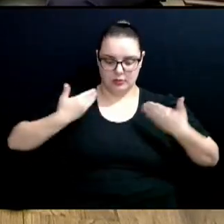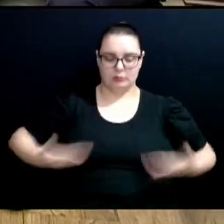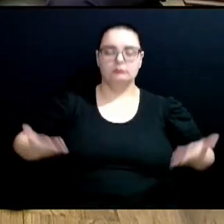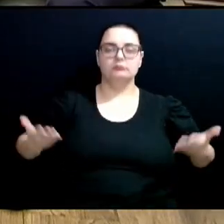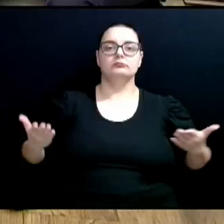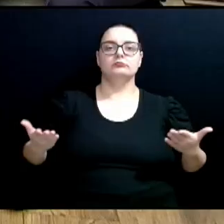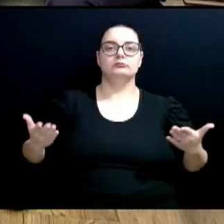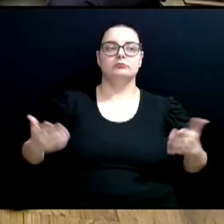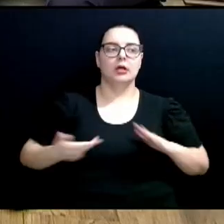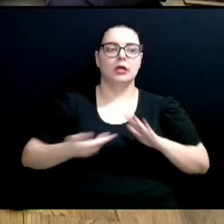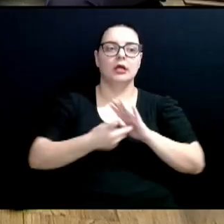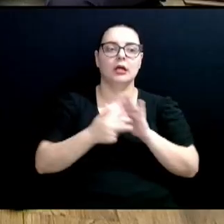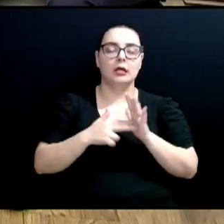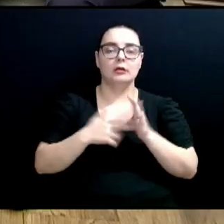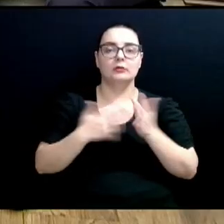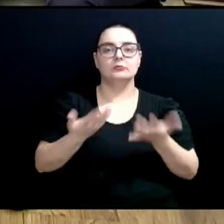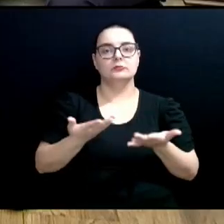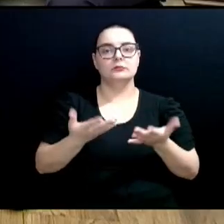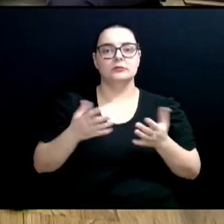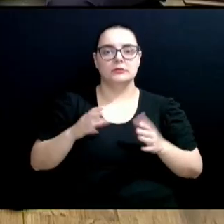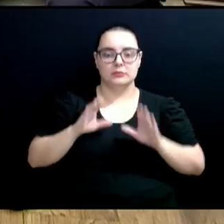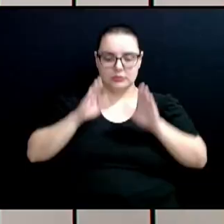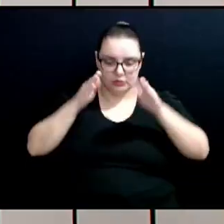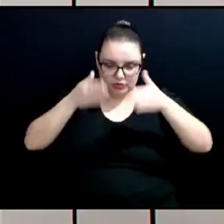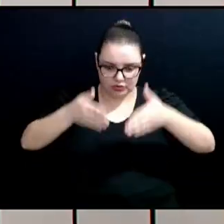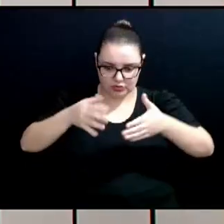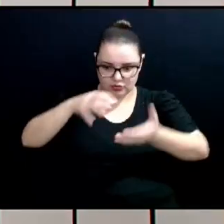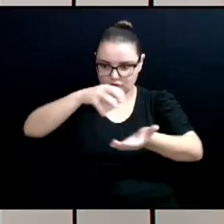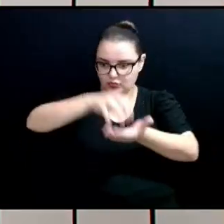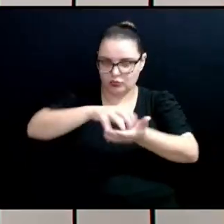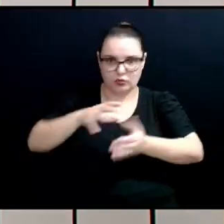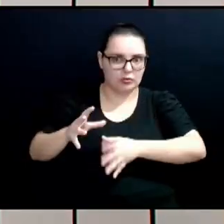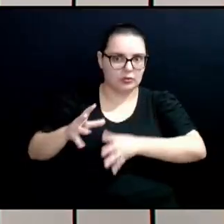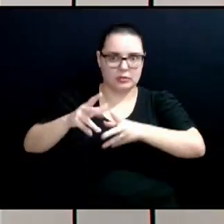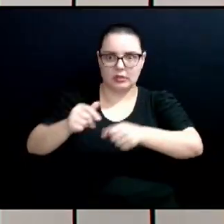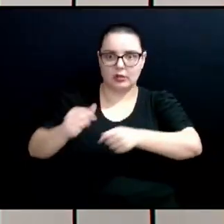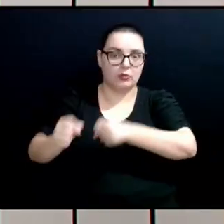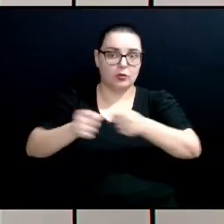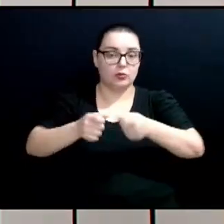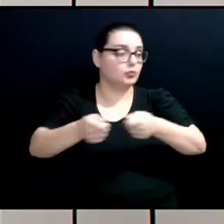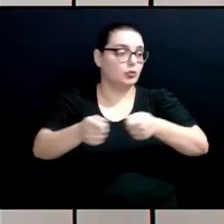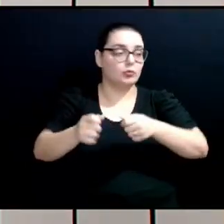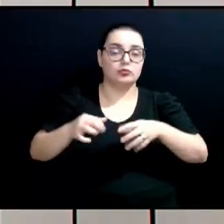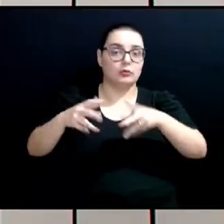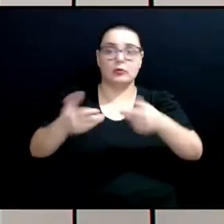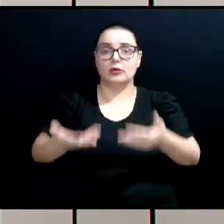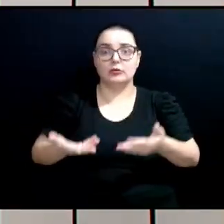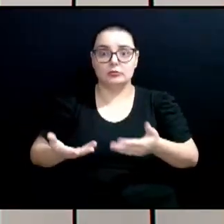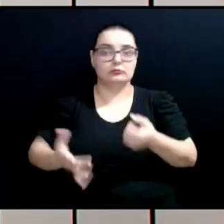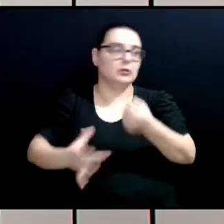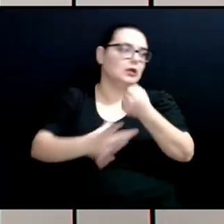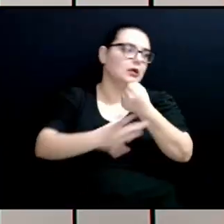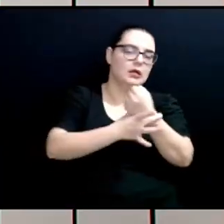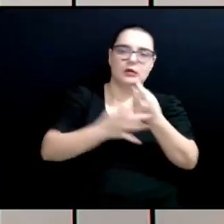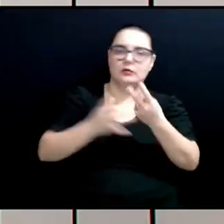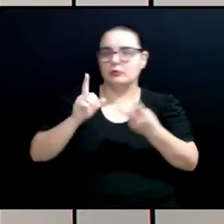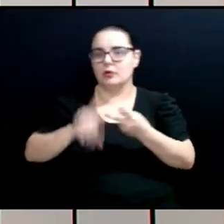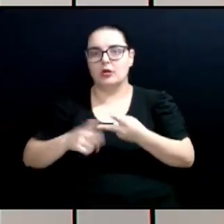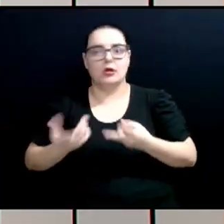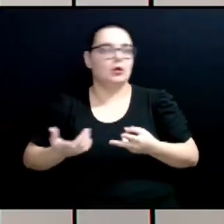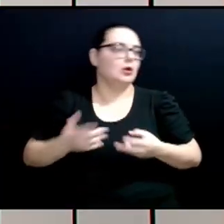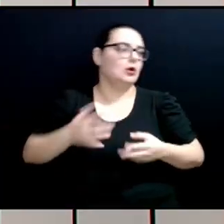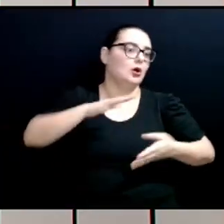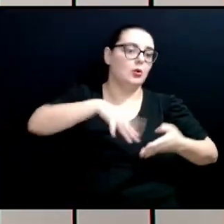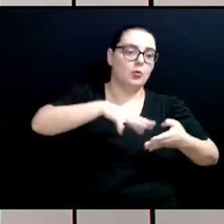de centralização total, de poder, que ele controlava tudo, a segurança, a conta do governo,